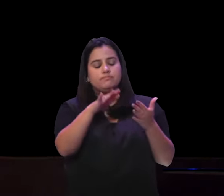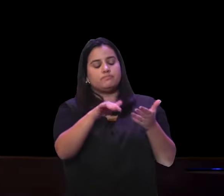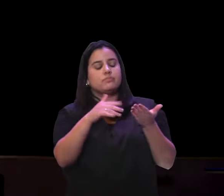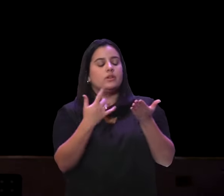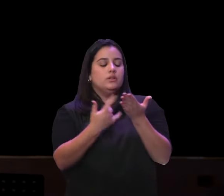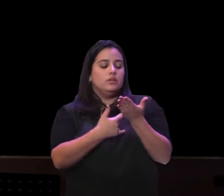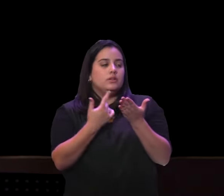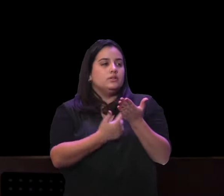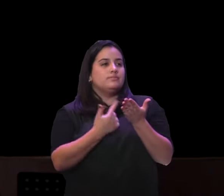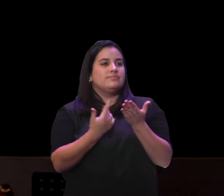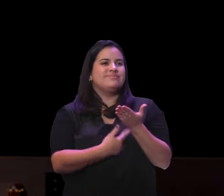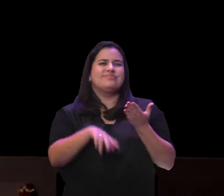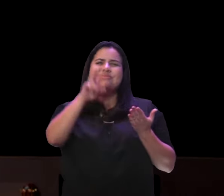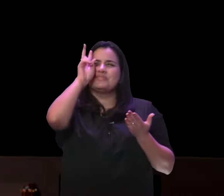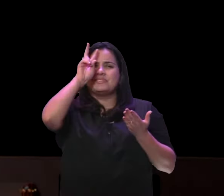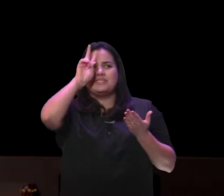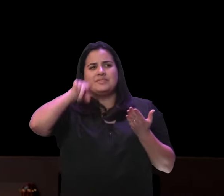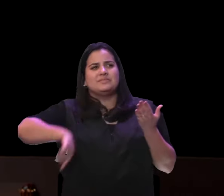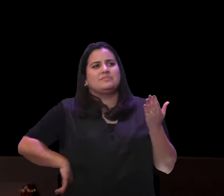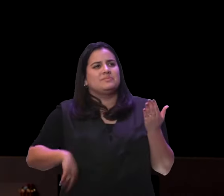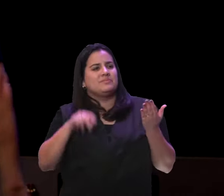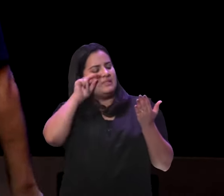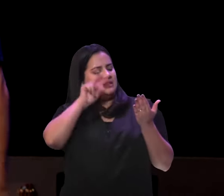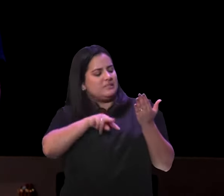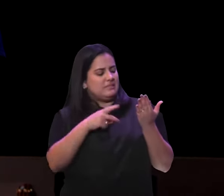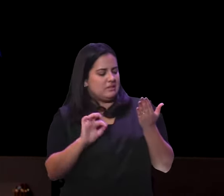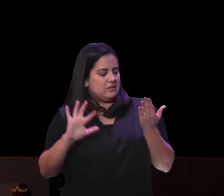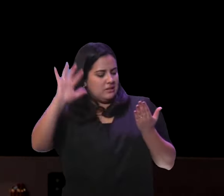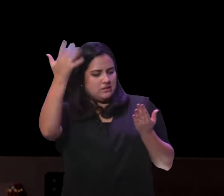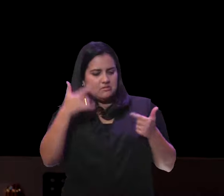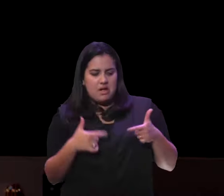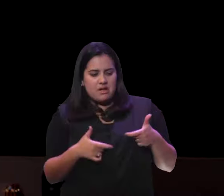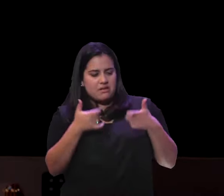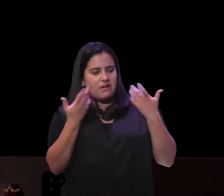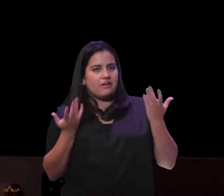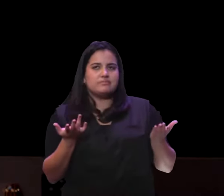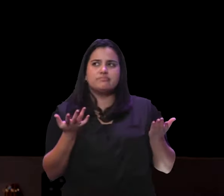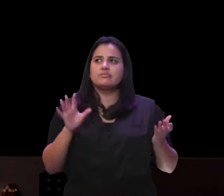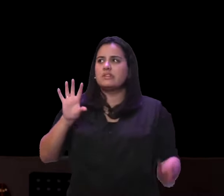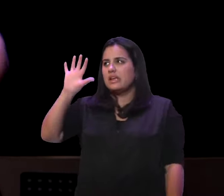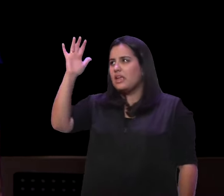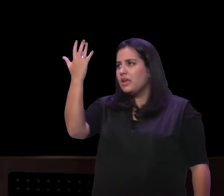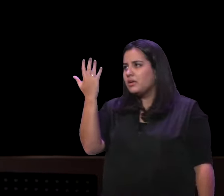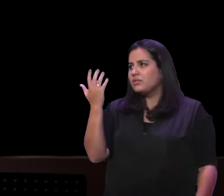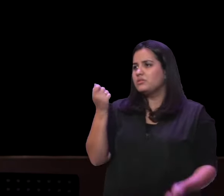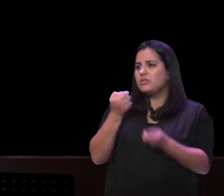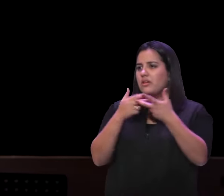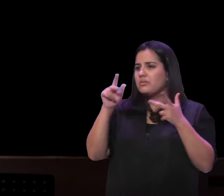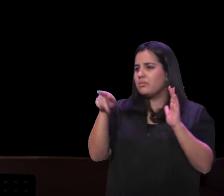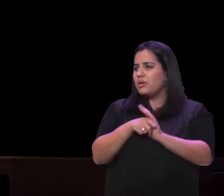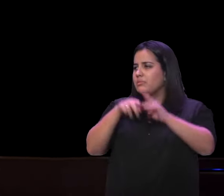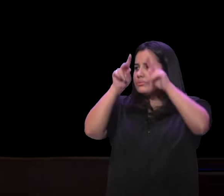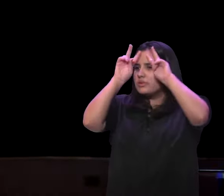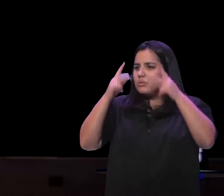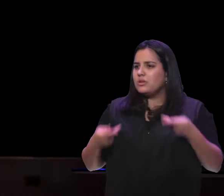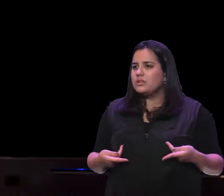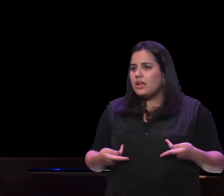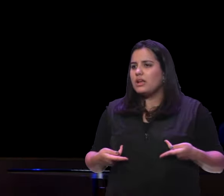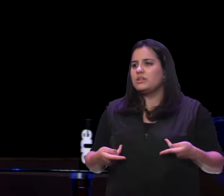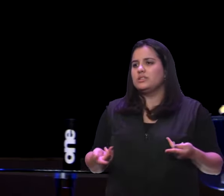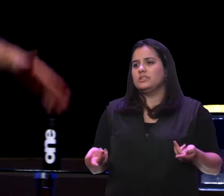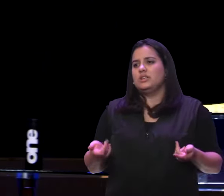história e vai ver quando aconteceu tal guerra, quando aconteceu tal fato na humanidade. Geralmente